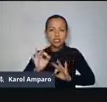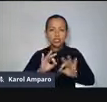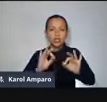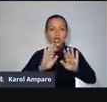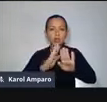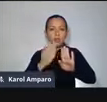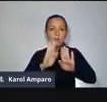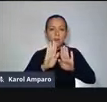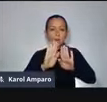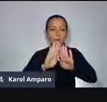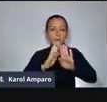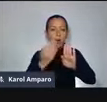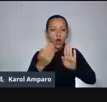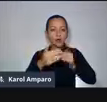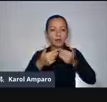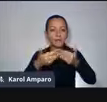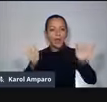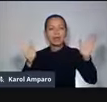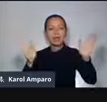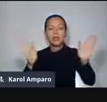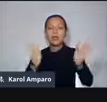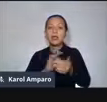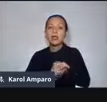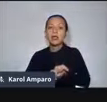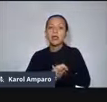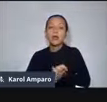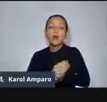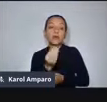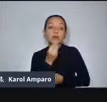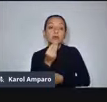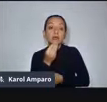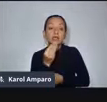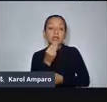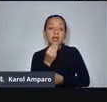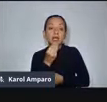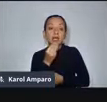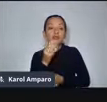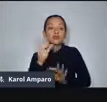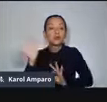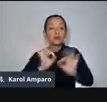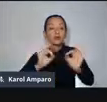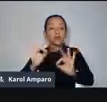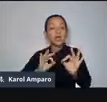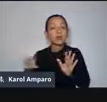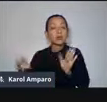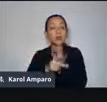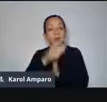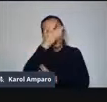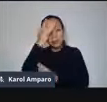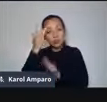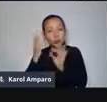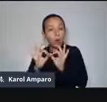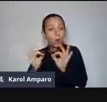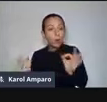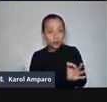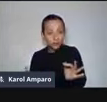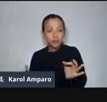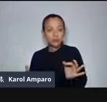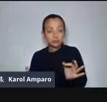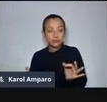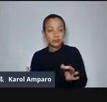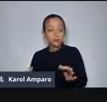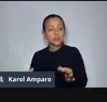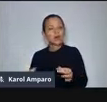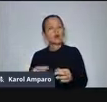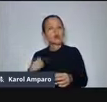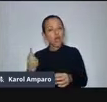nossa oportunidade de trabalhar com as pessoas mais carentes e tudo mais, tá, nós mostramos o real valor